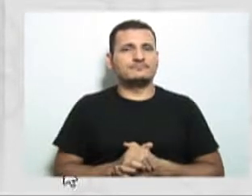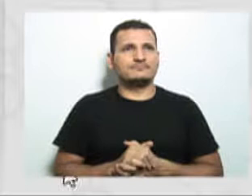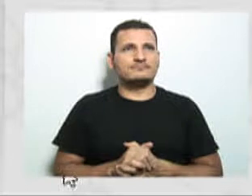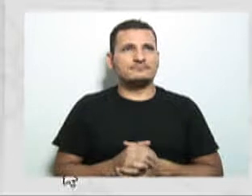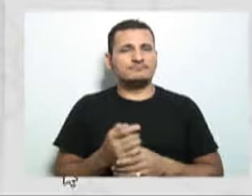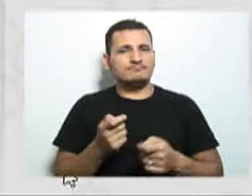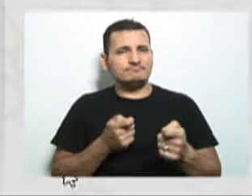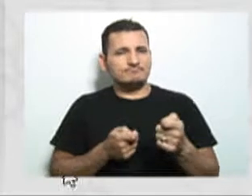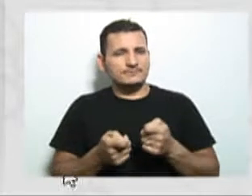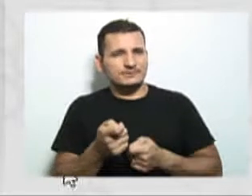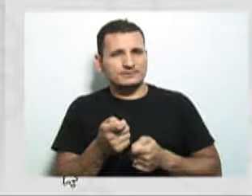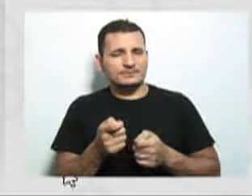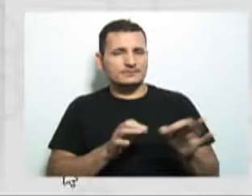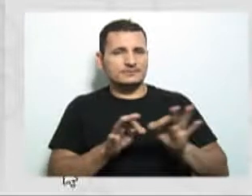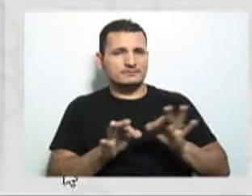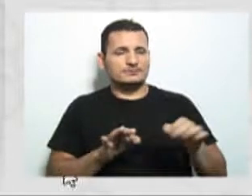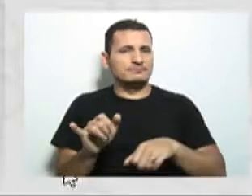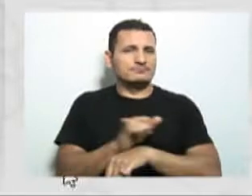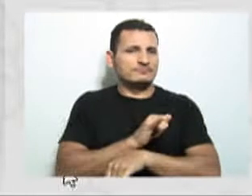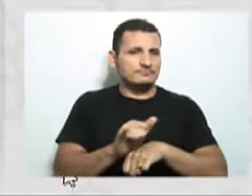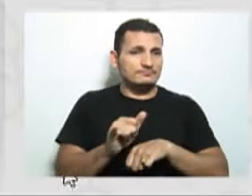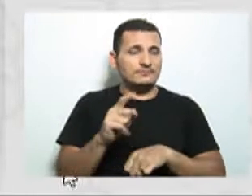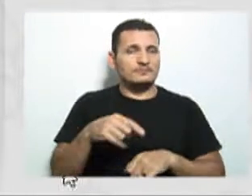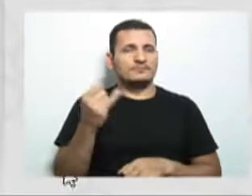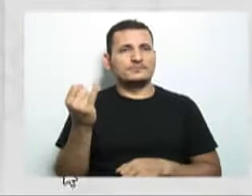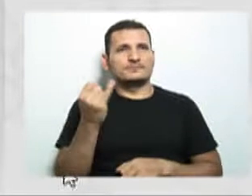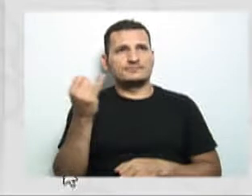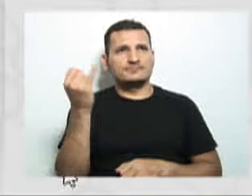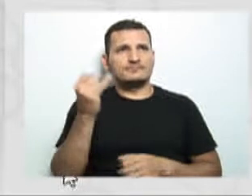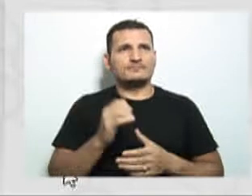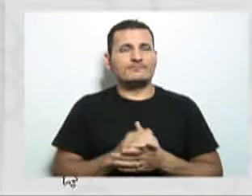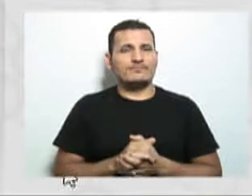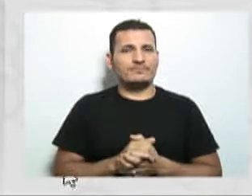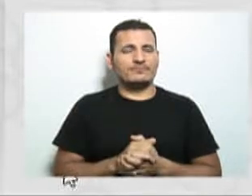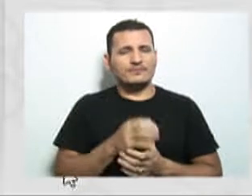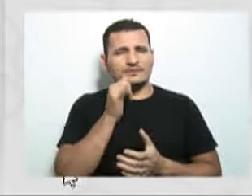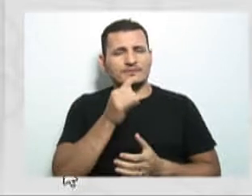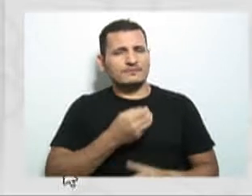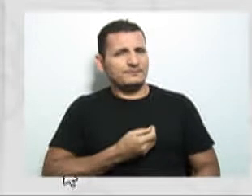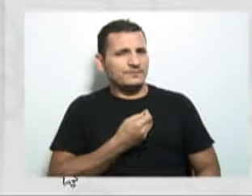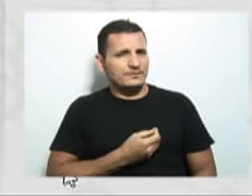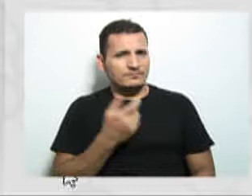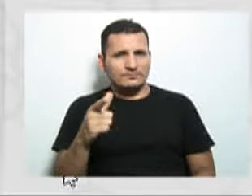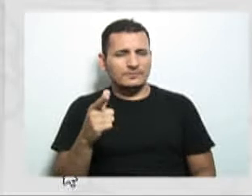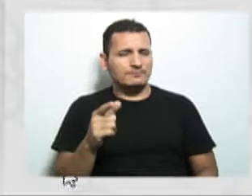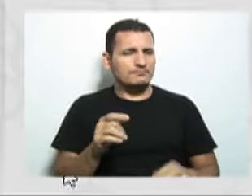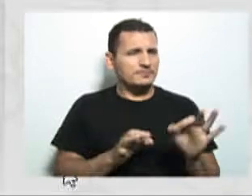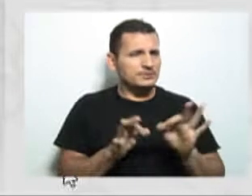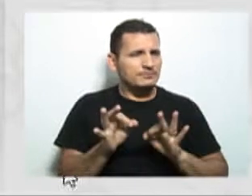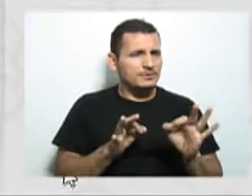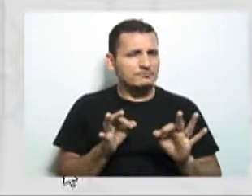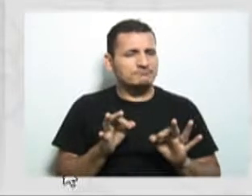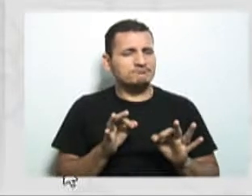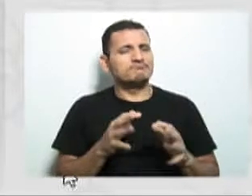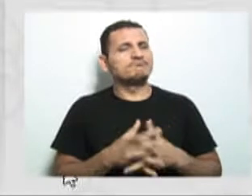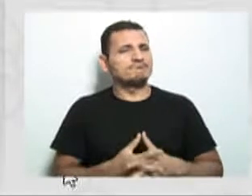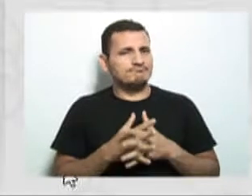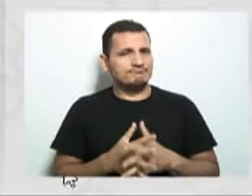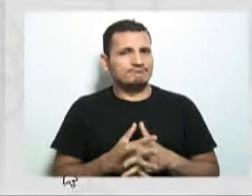planejamento estratégico, meu amigo, minha amiga, é fundamental, hein? Uma vida sem planejamento é complicado. Se você não planeja a sua